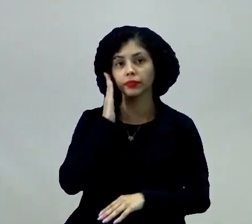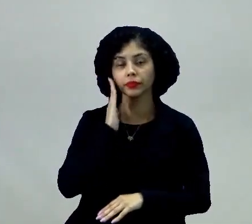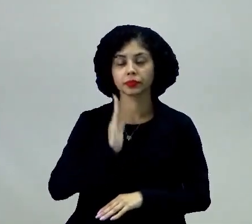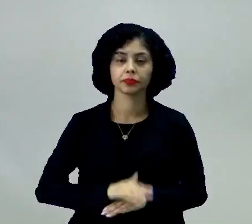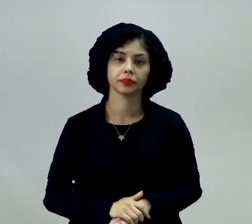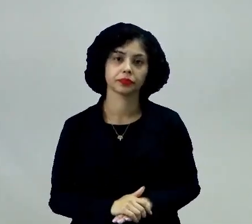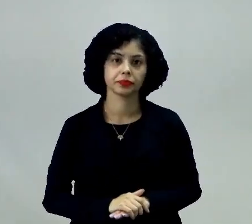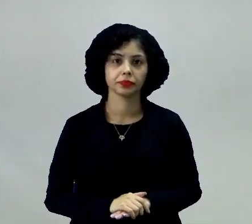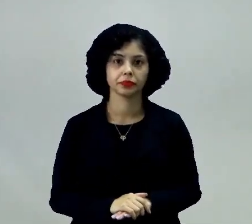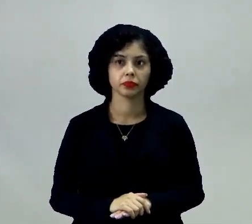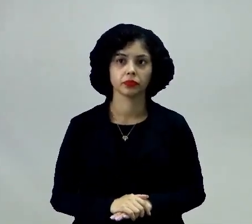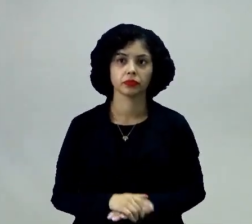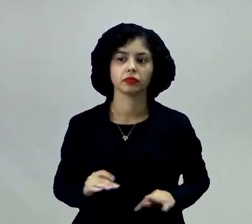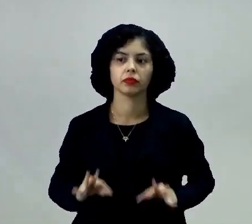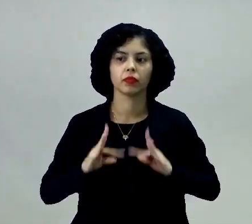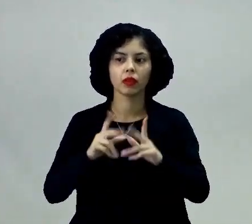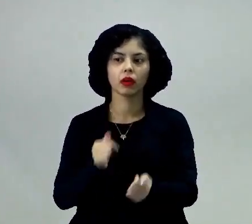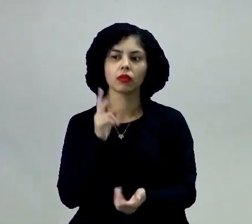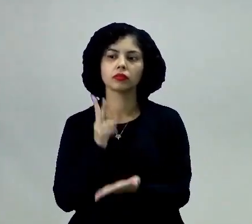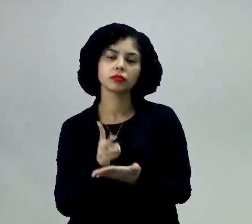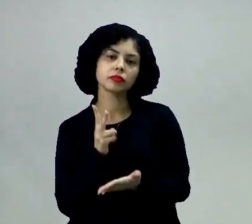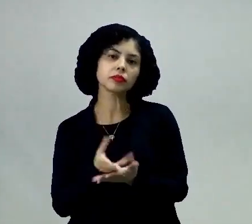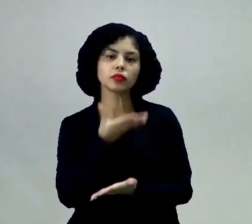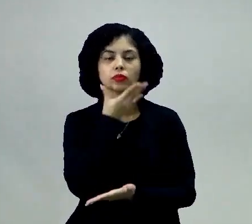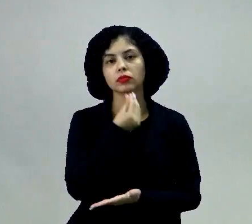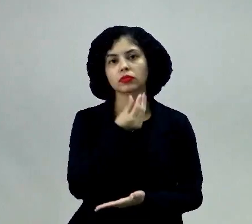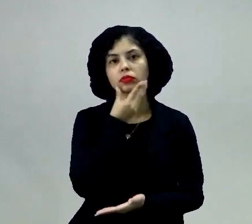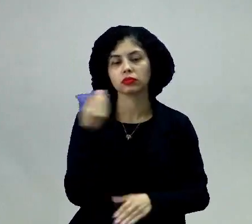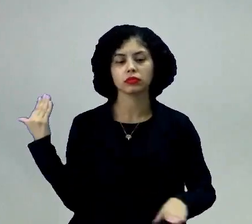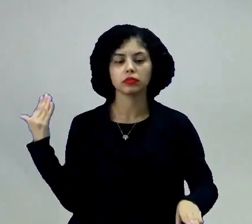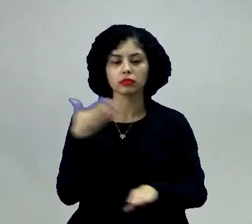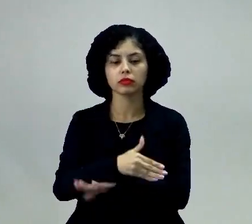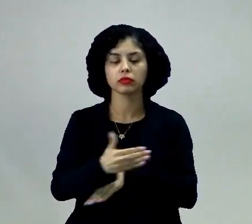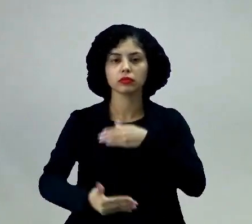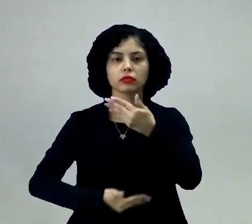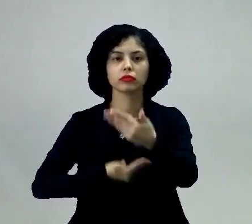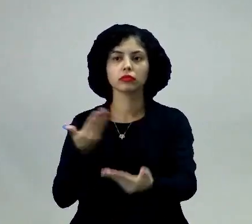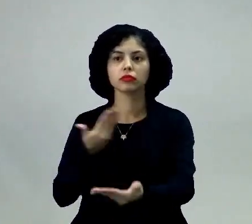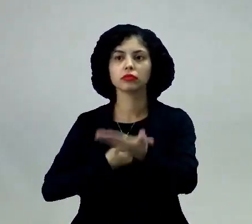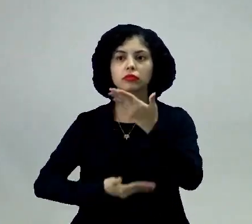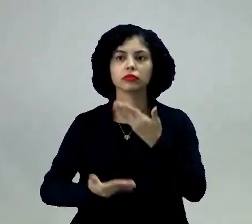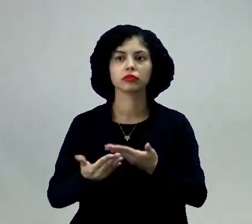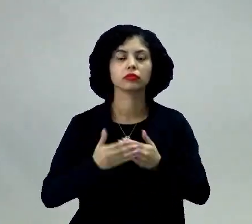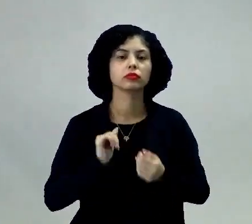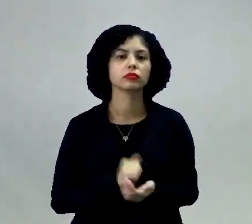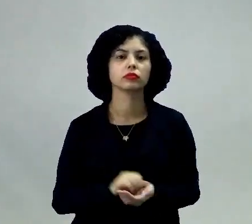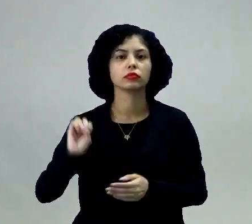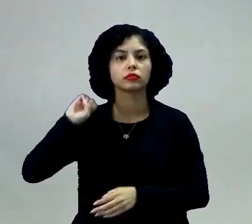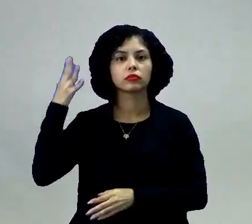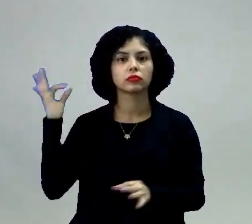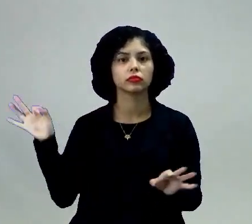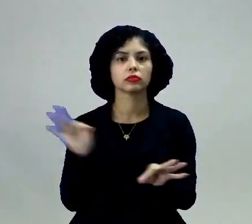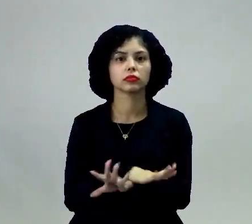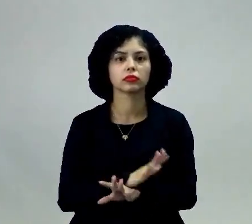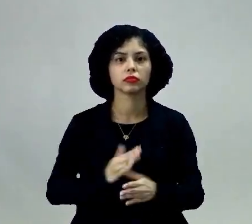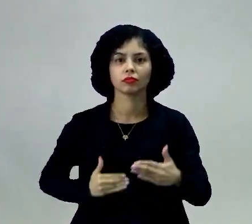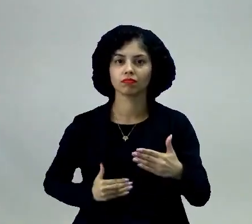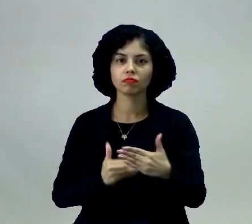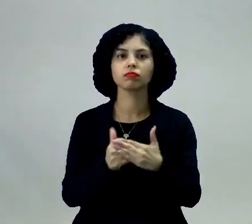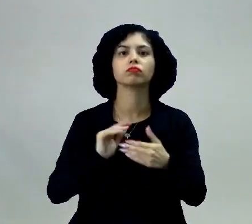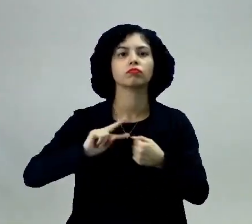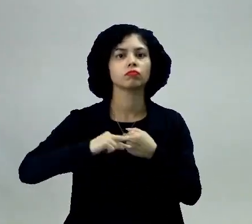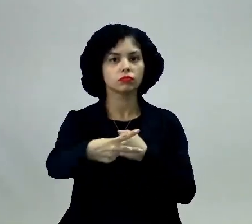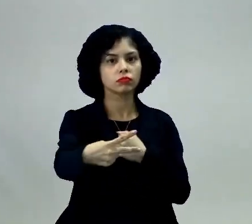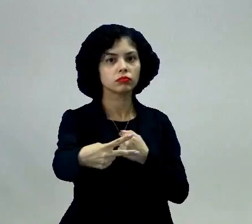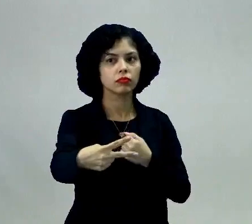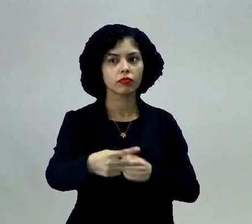seguinte: todas as vezes que o homem ele interage com o meio ambiente, ele está causando um impacto, que é o que a